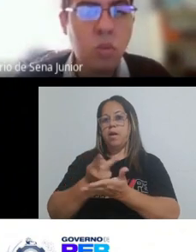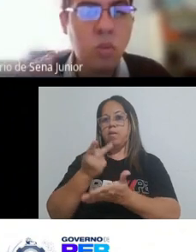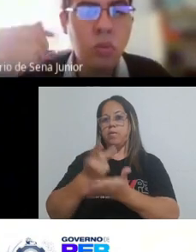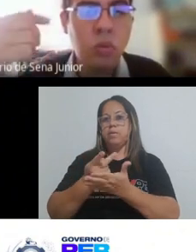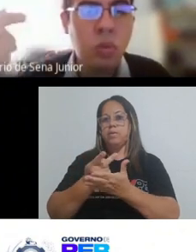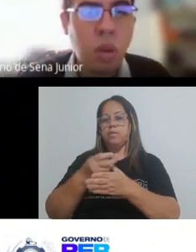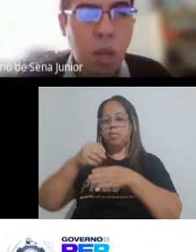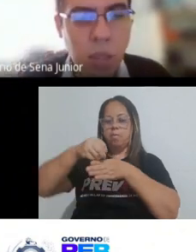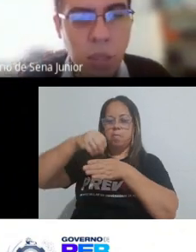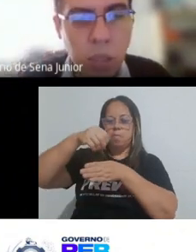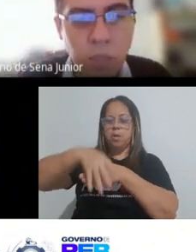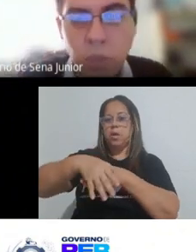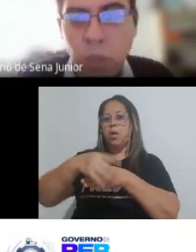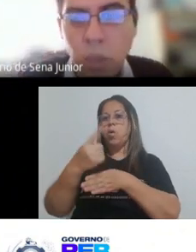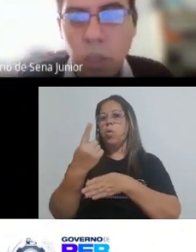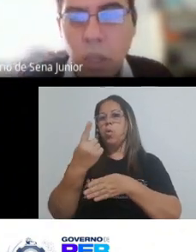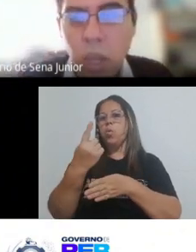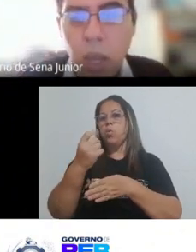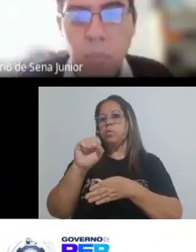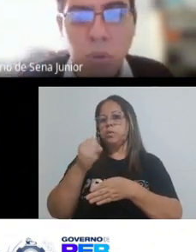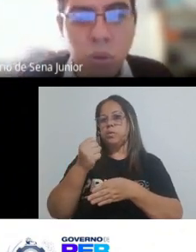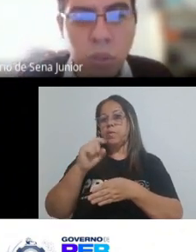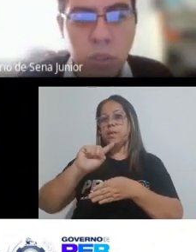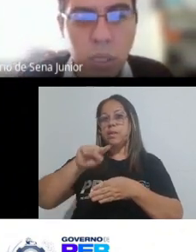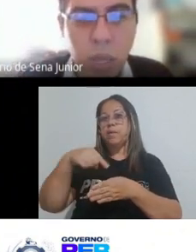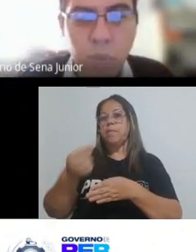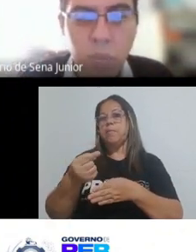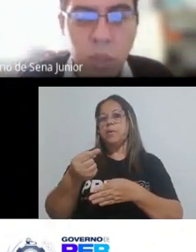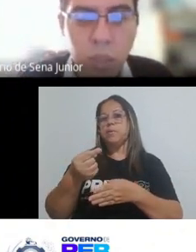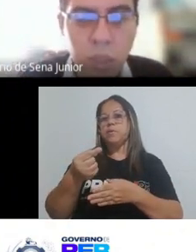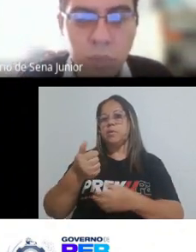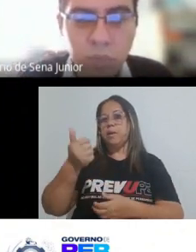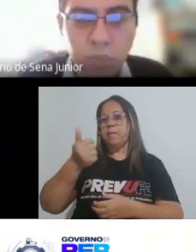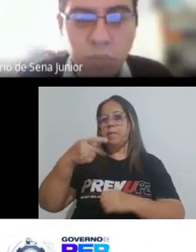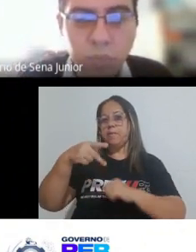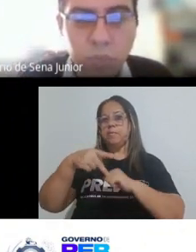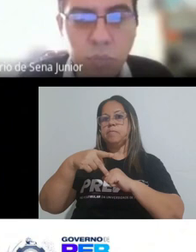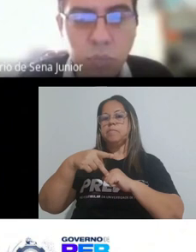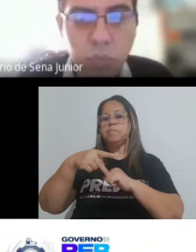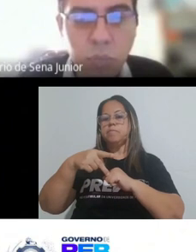segundo, né, após a primeira,